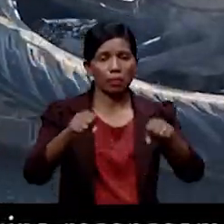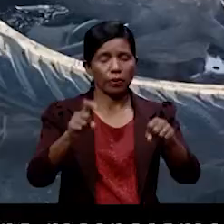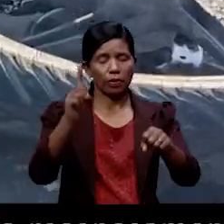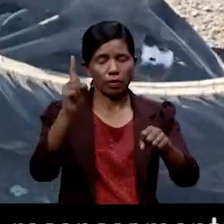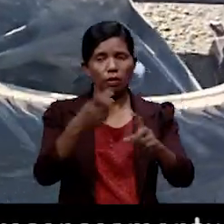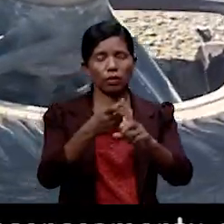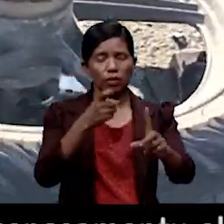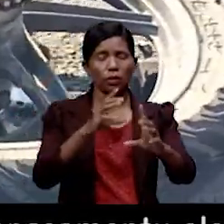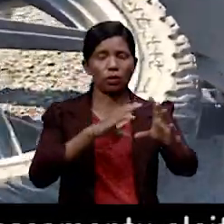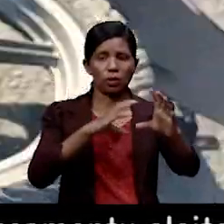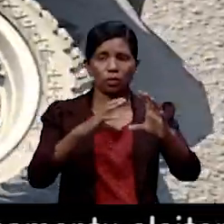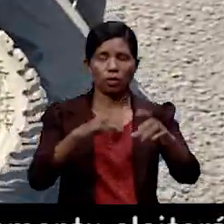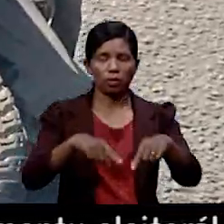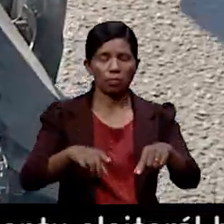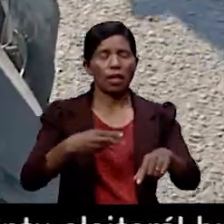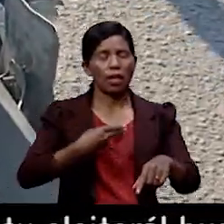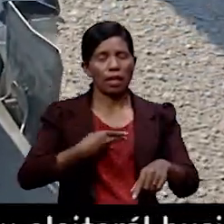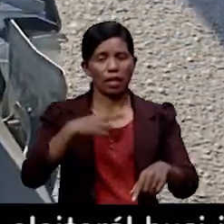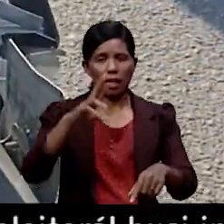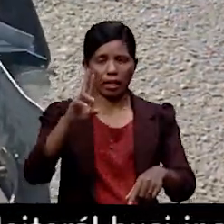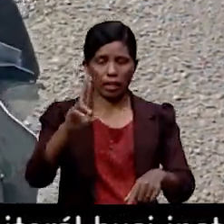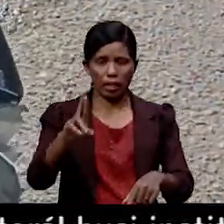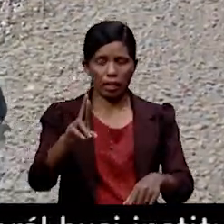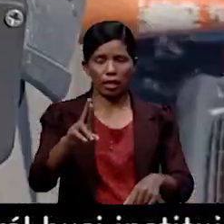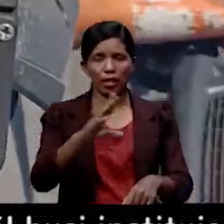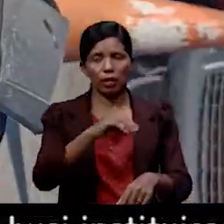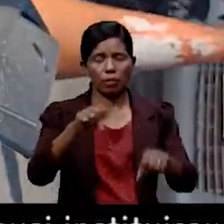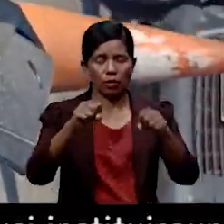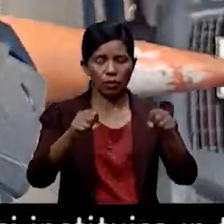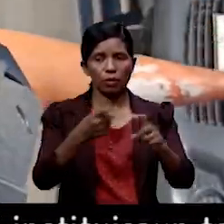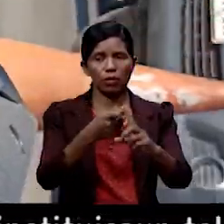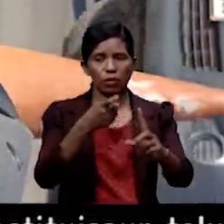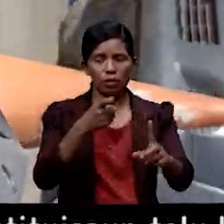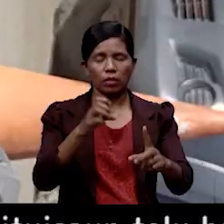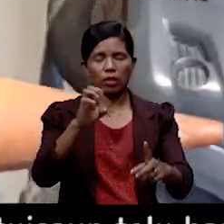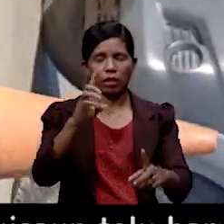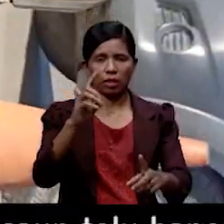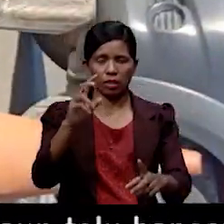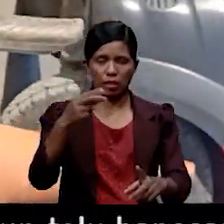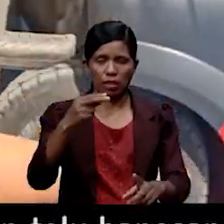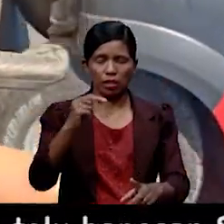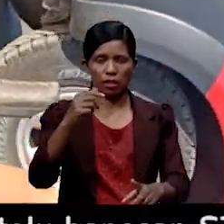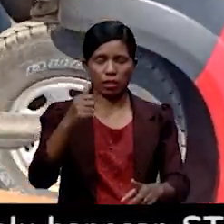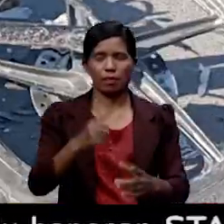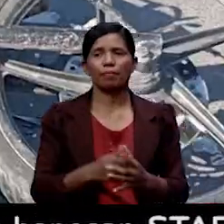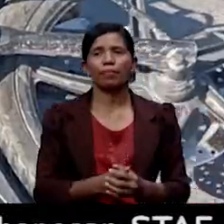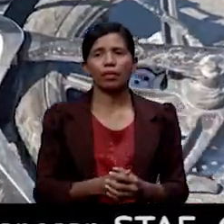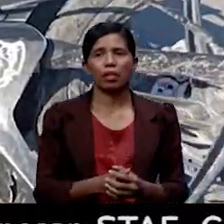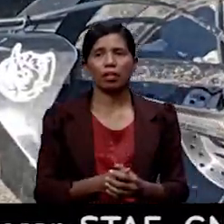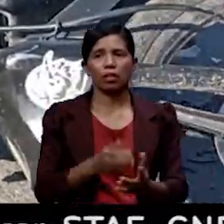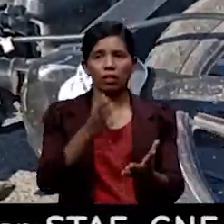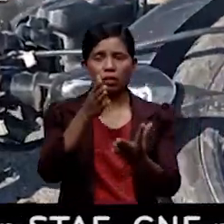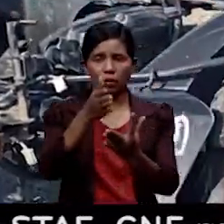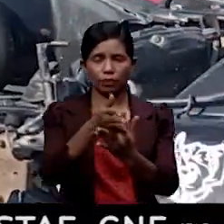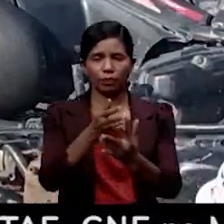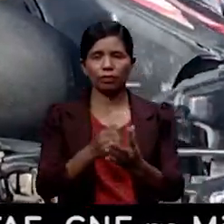direção kumora atu bahera no motorizada Supra X tunhusi direção edda fatuhada. Mai beto iha cruzamento